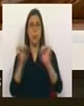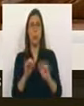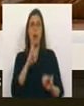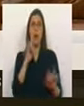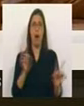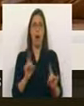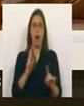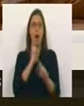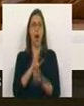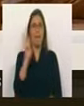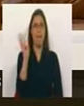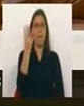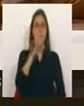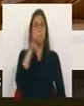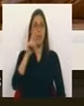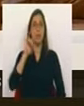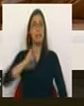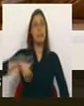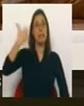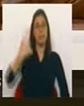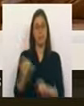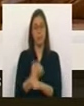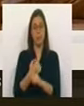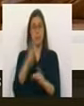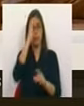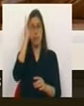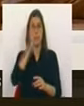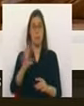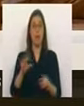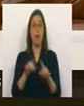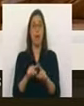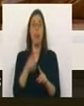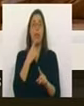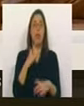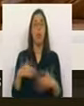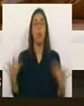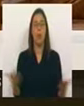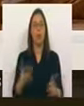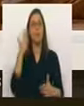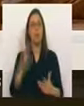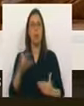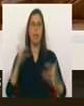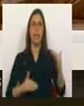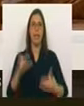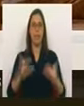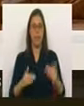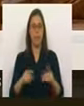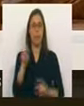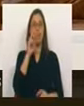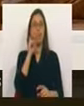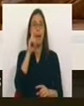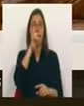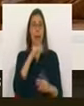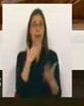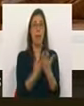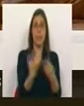responde às quatro maiores questões que esta atividade pressupõe, ou seja, o justo equilíbrio entre a defesa de